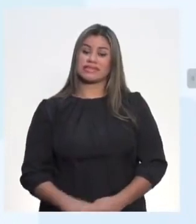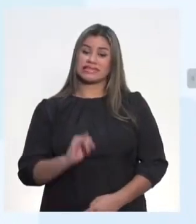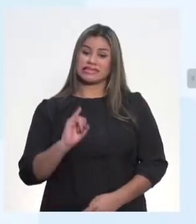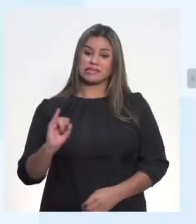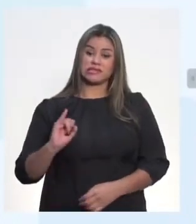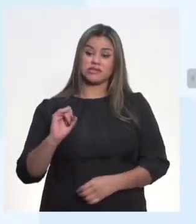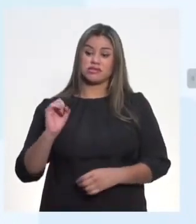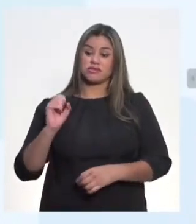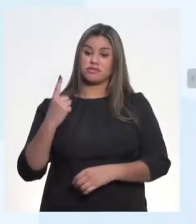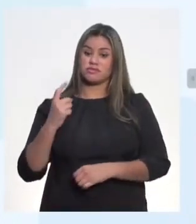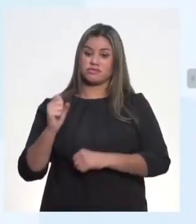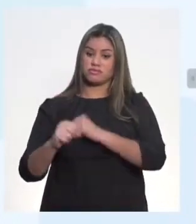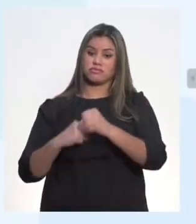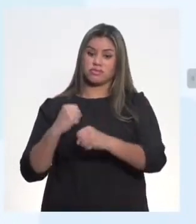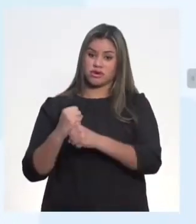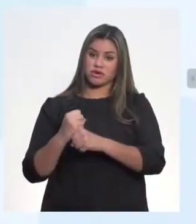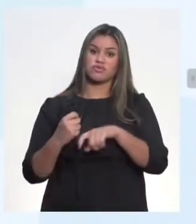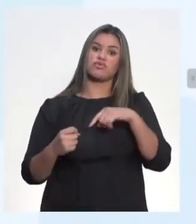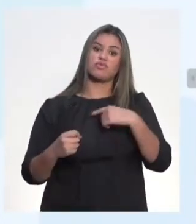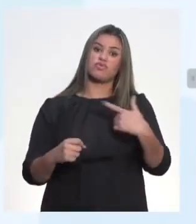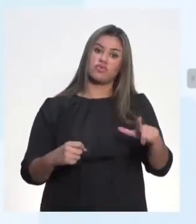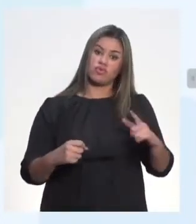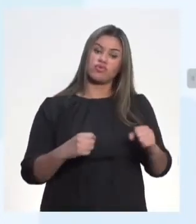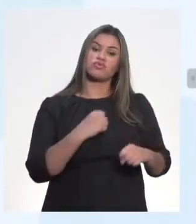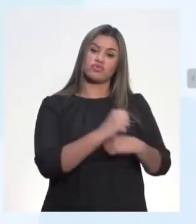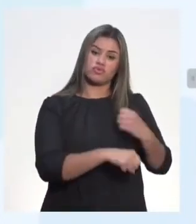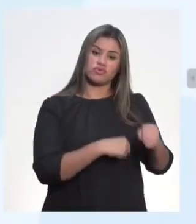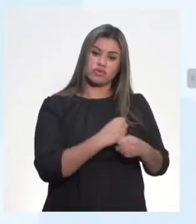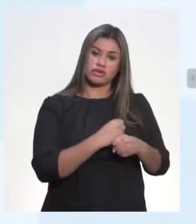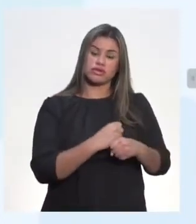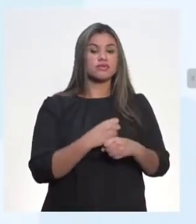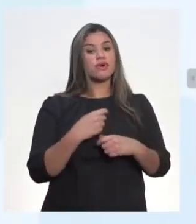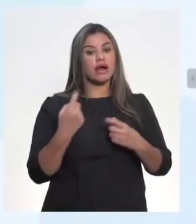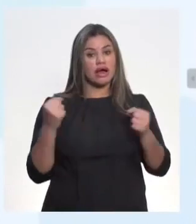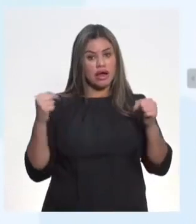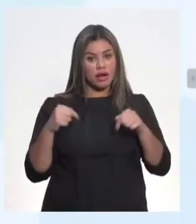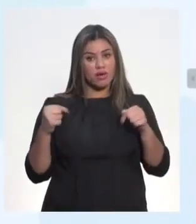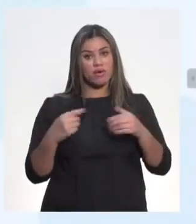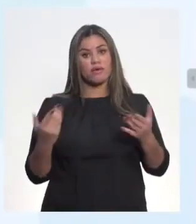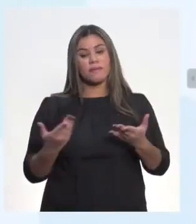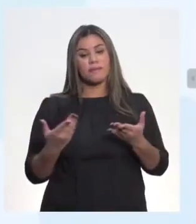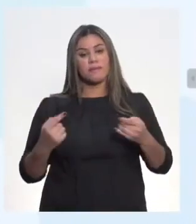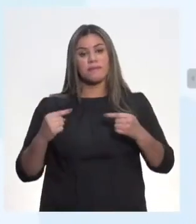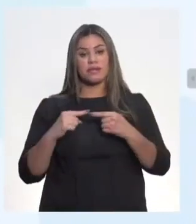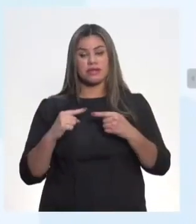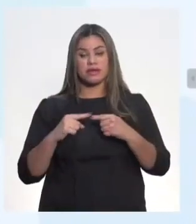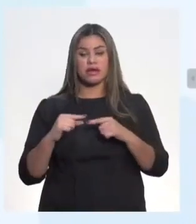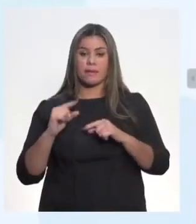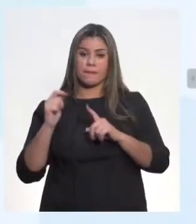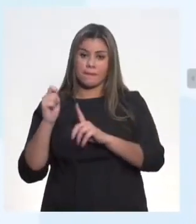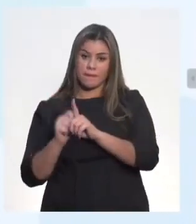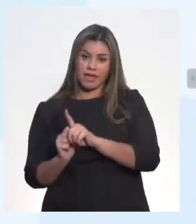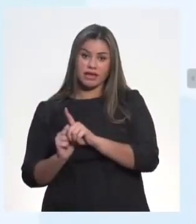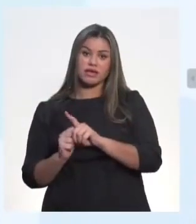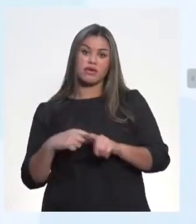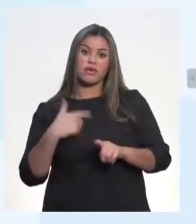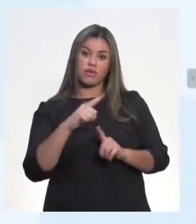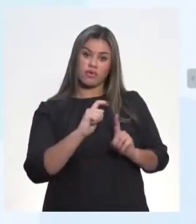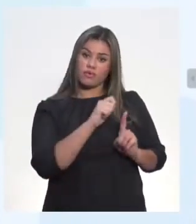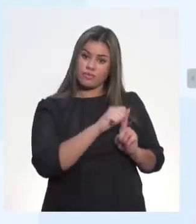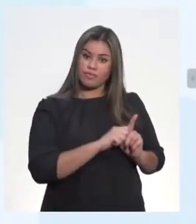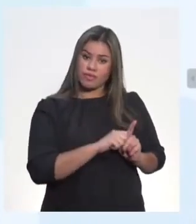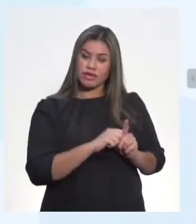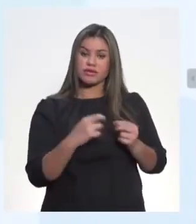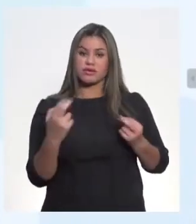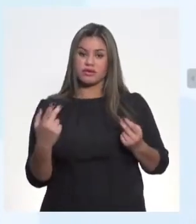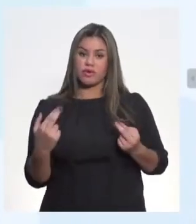um é ano, o outro também tem que estar em ano. Nesse caso é mês e o outro também está em mês. E aí o que a gente procura?